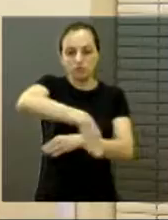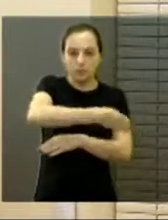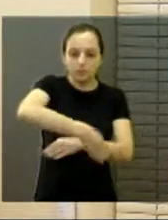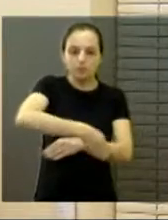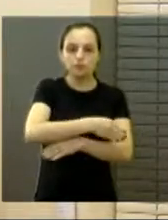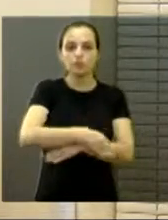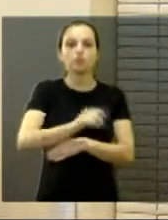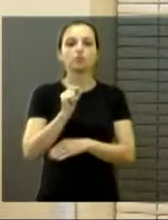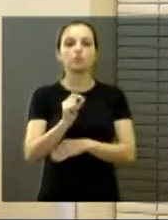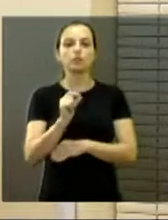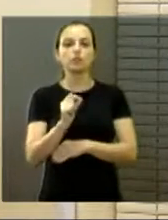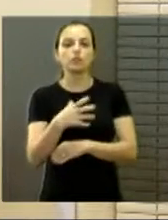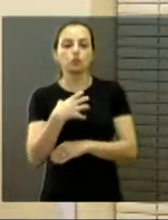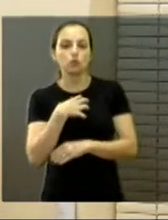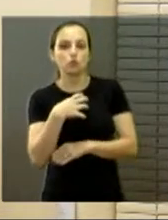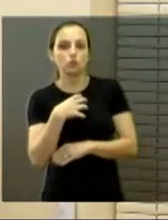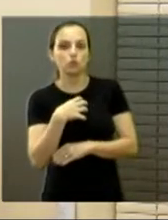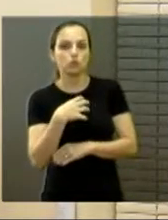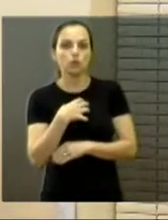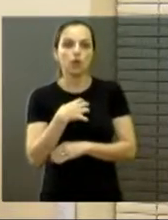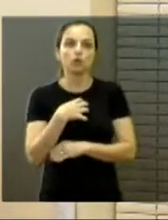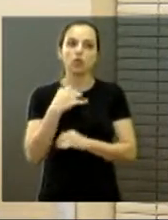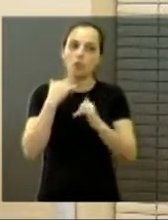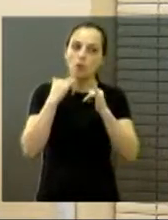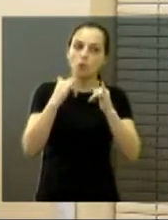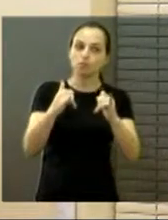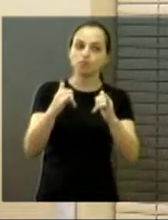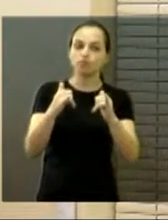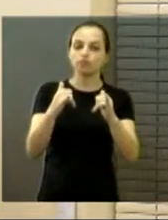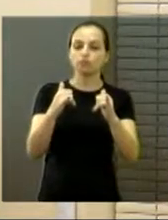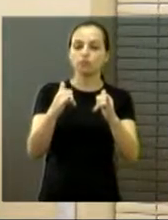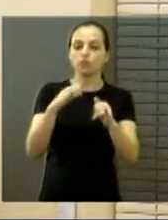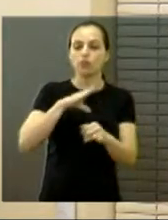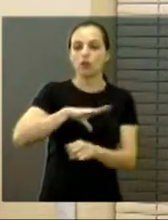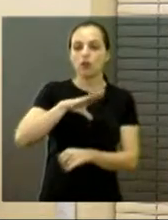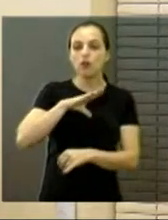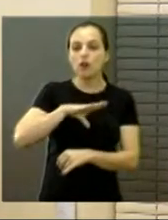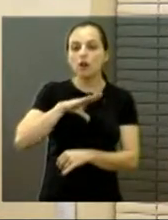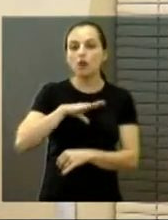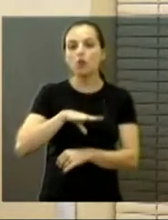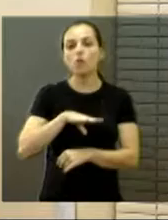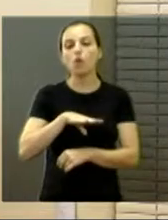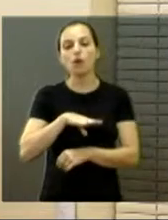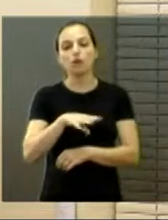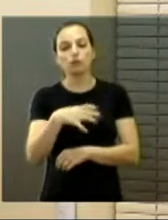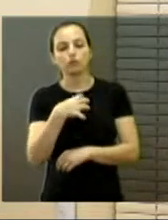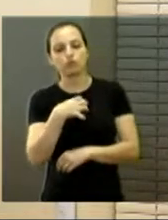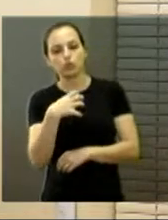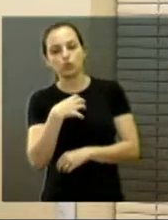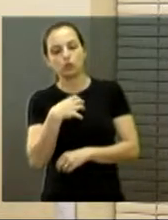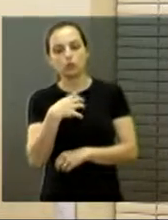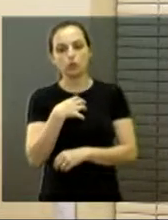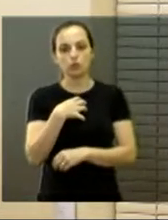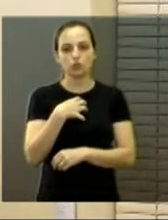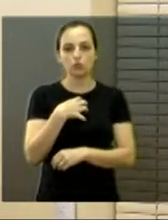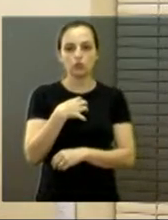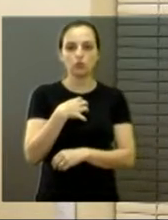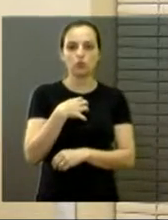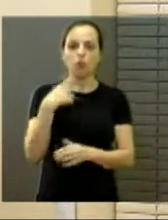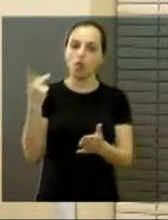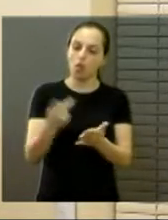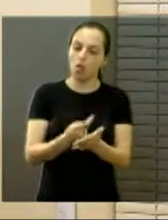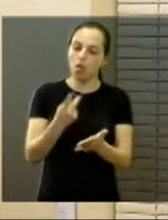E a forma como o caso delas foi repercutido na cidade, na minha opinião, foi extremamente